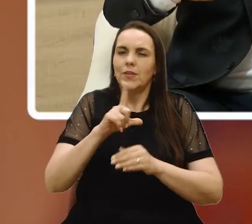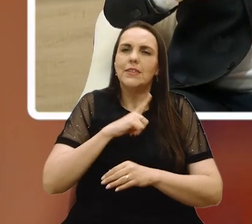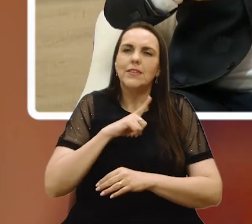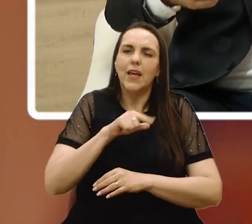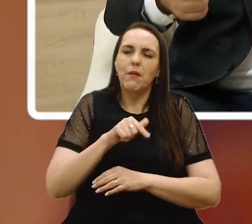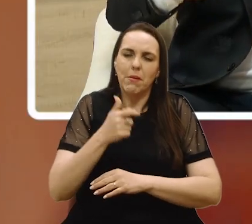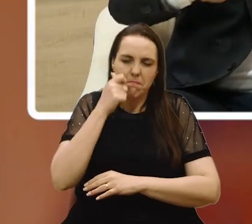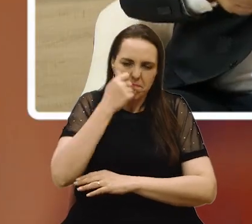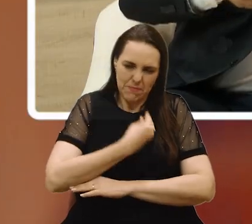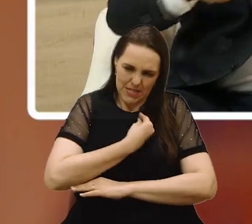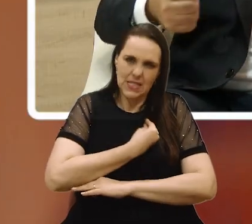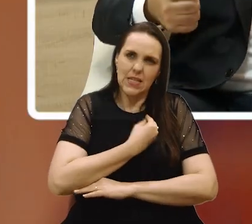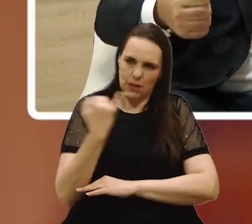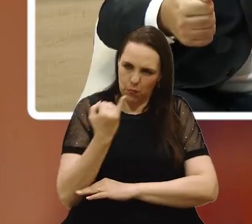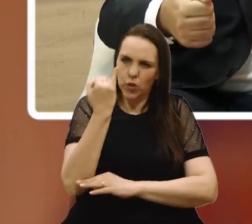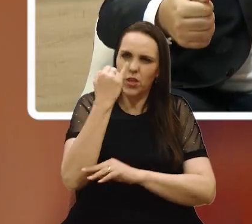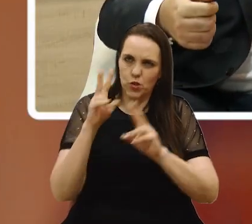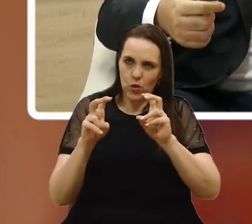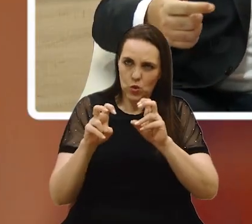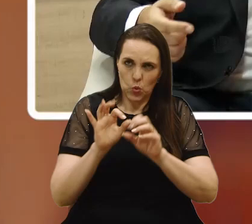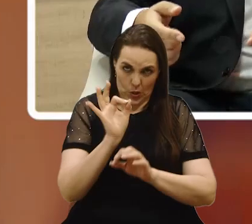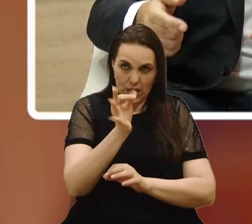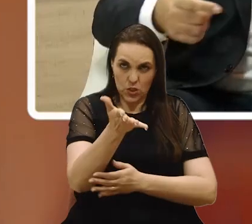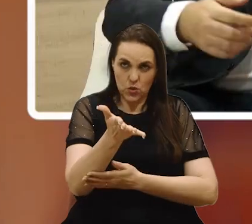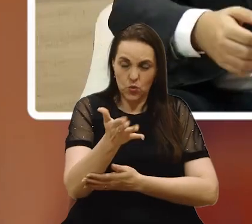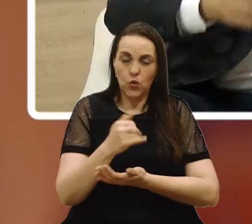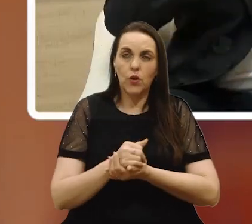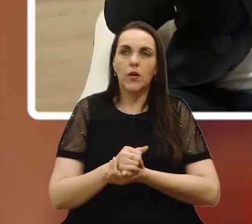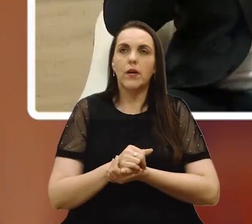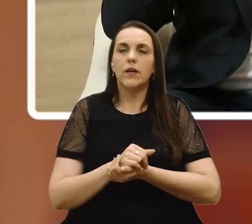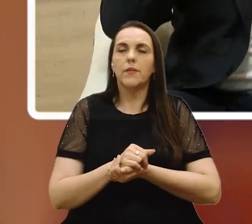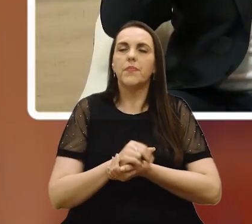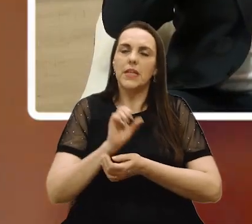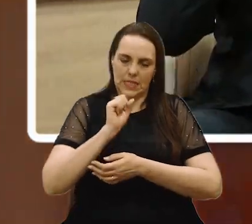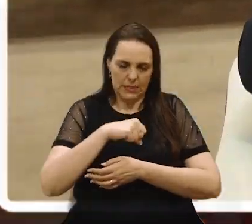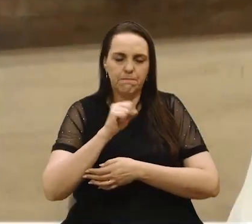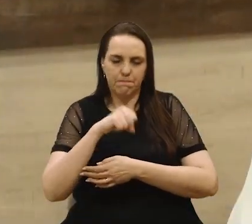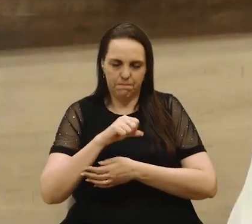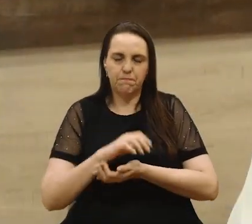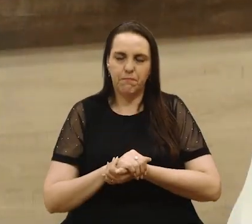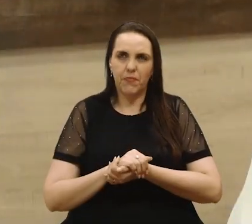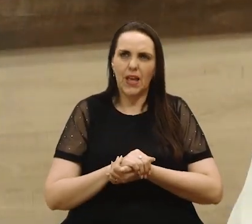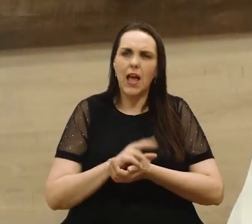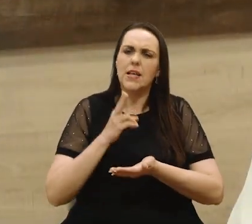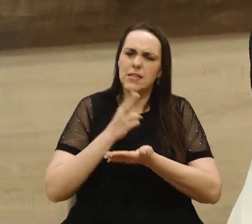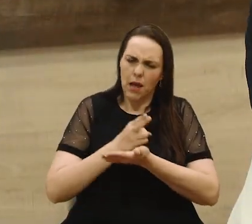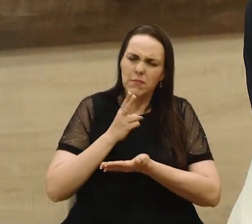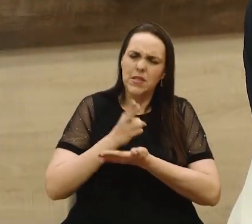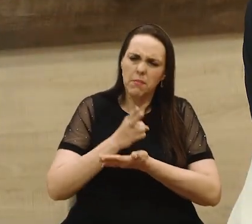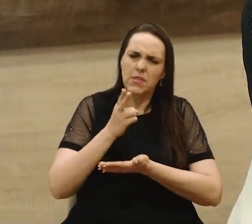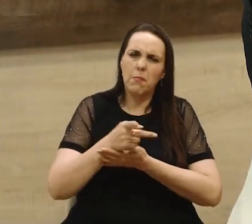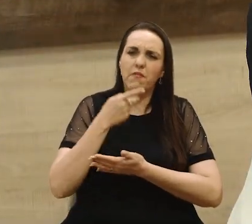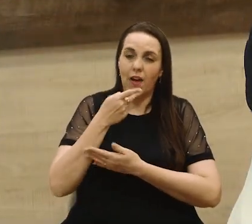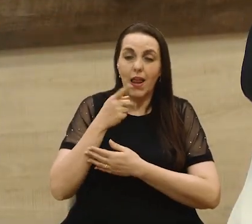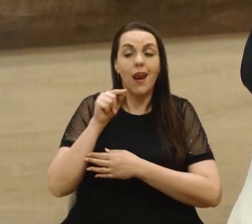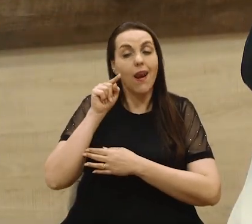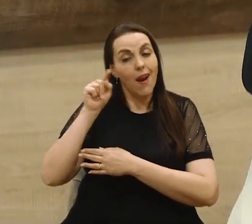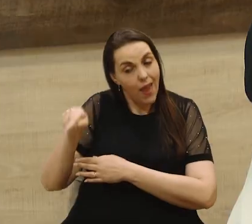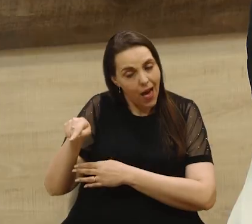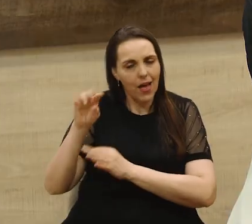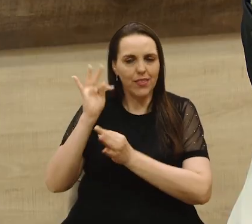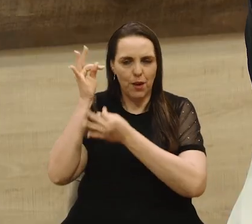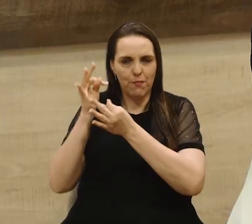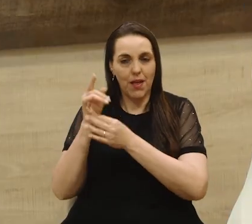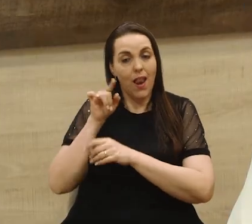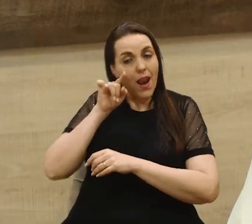ele tem uma presença grande no assunto. Sim. Ela está falando, mas sistematicamente refere, porque na terapia,